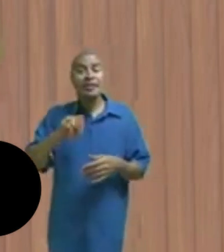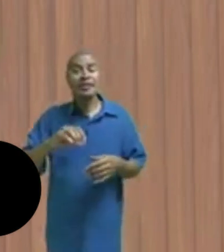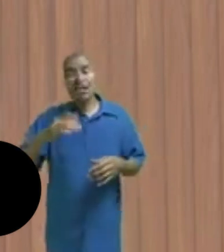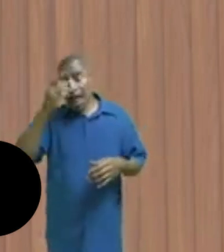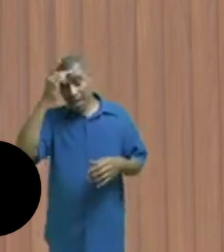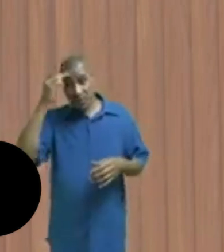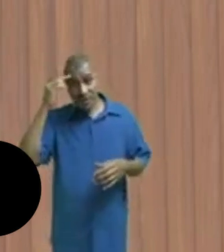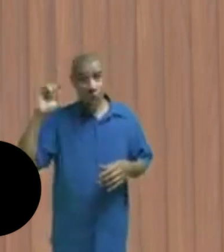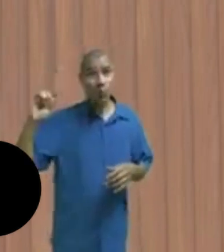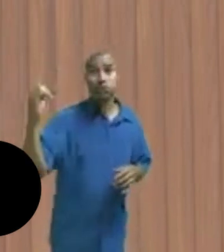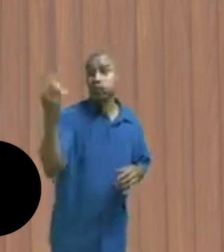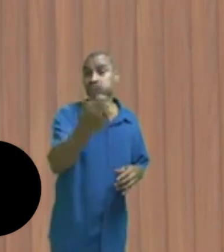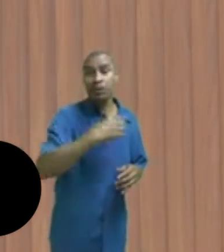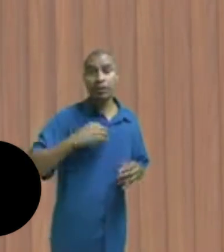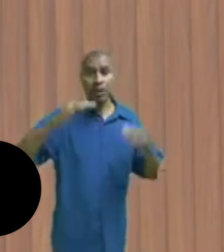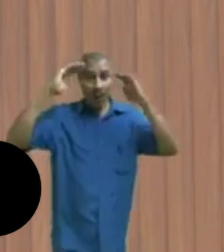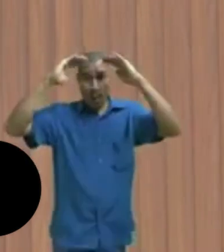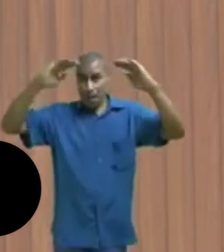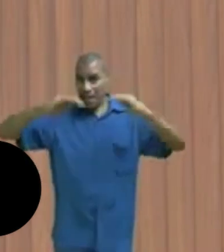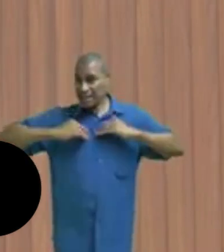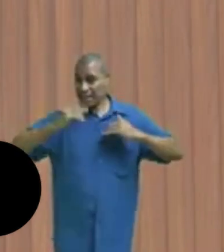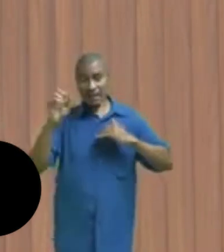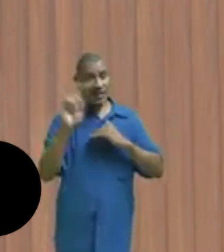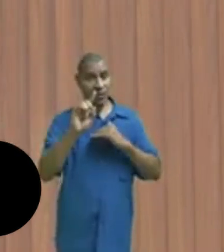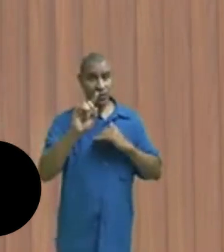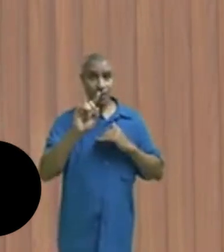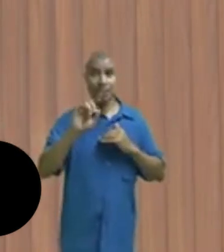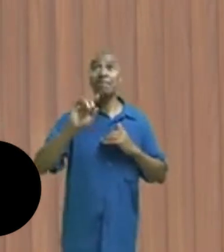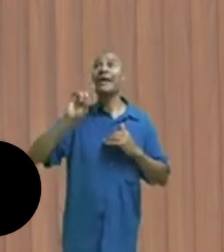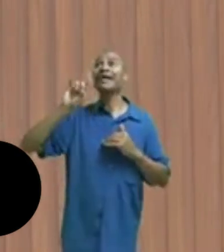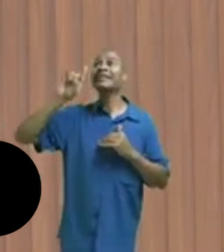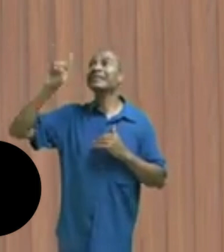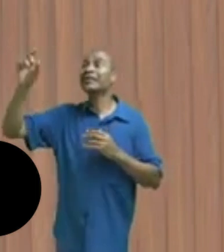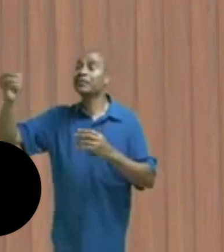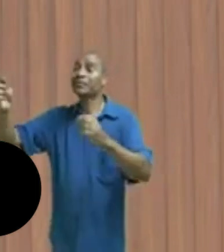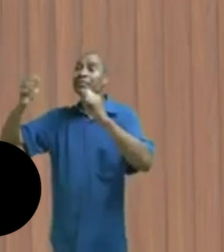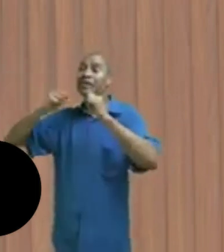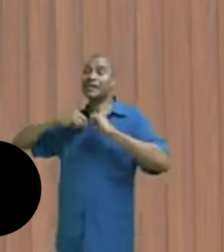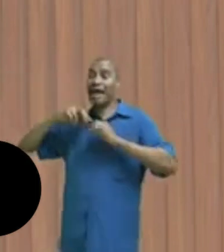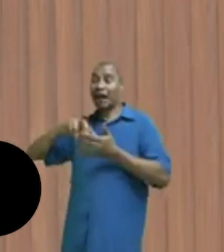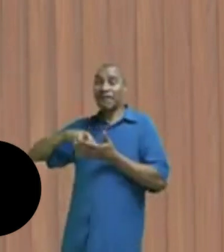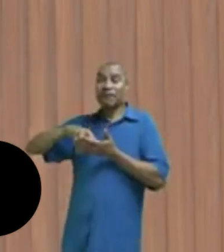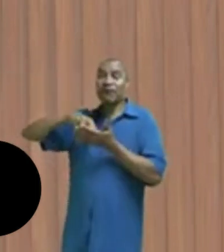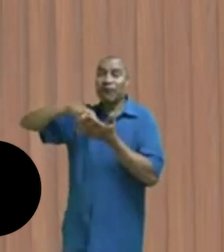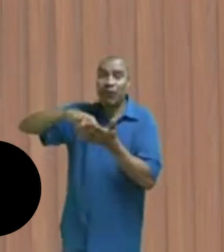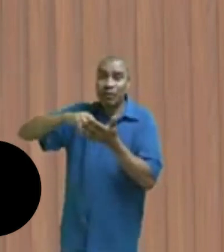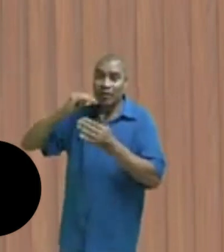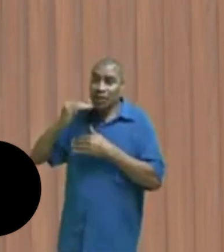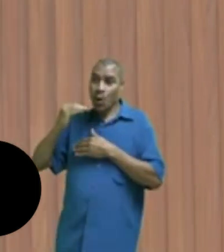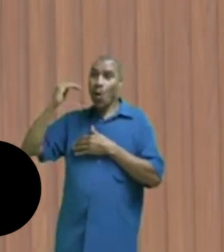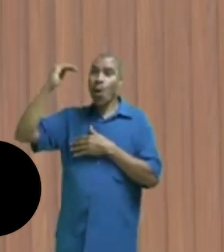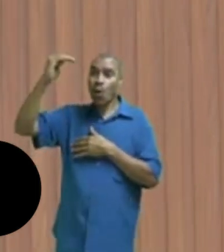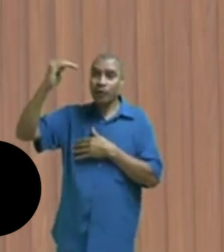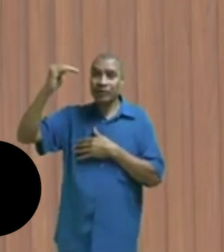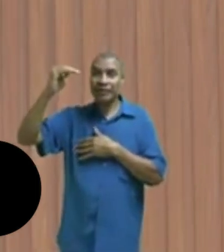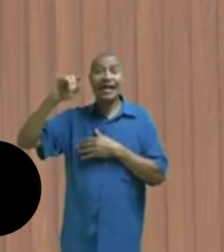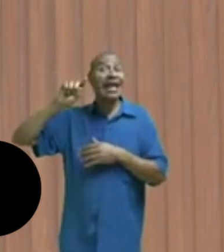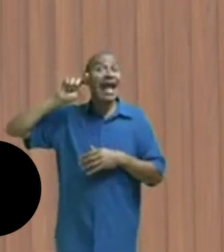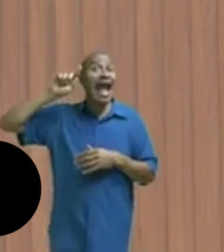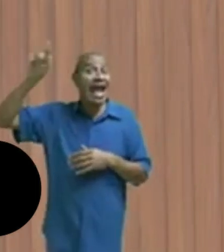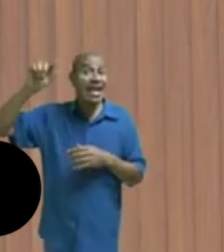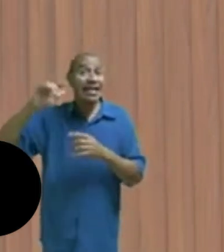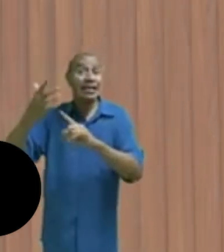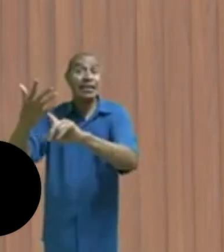considere, se até hoje você precisa no seu coração de respeito, de reconhecimento,